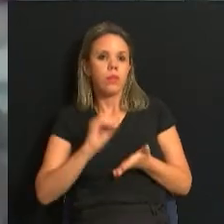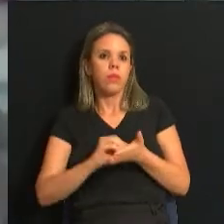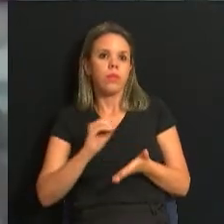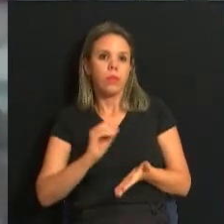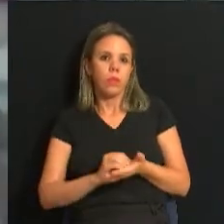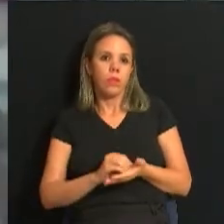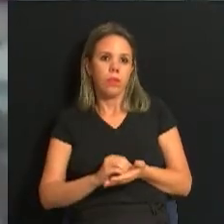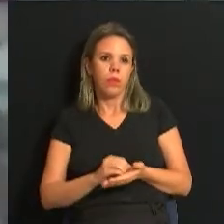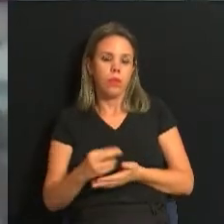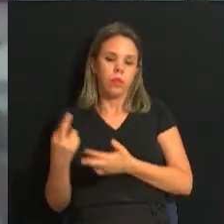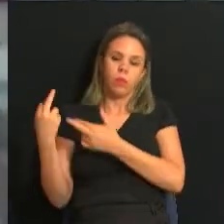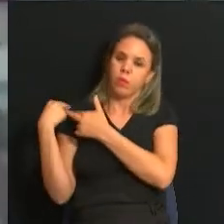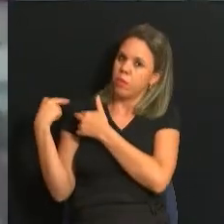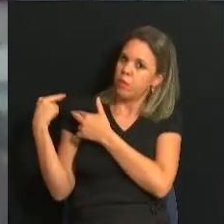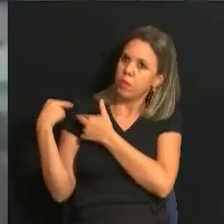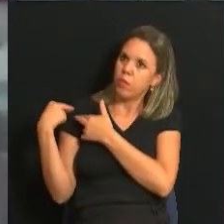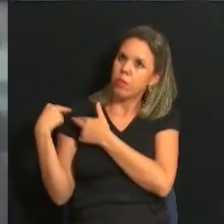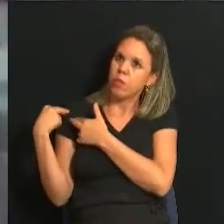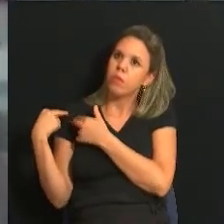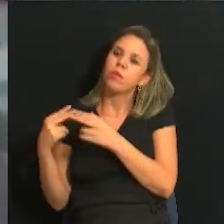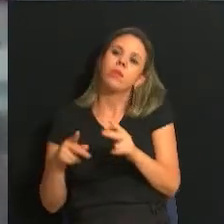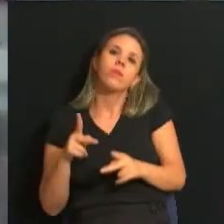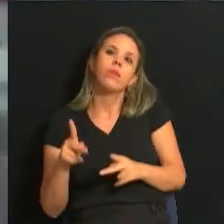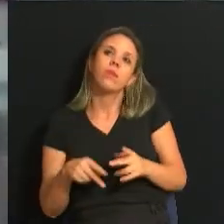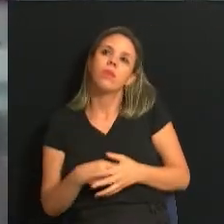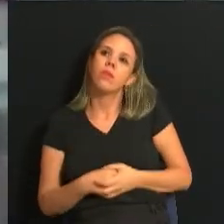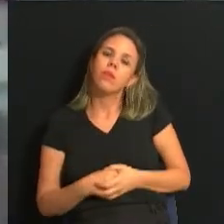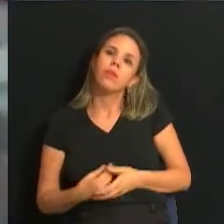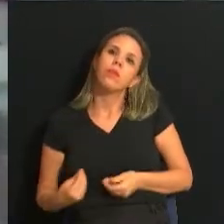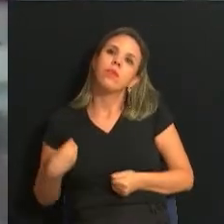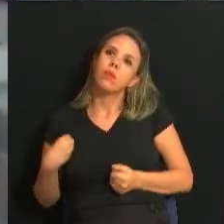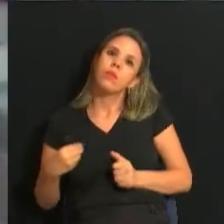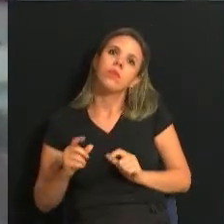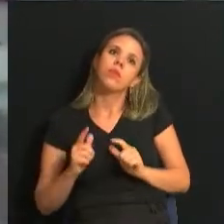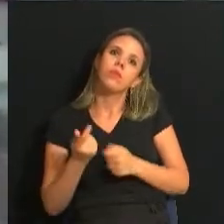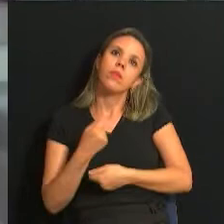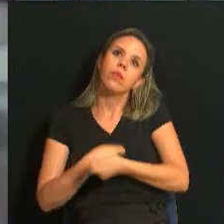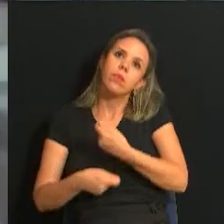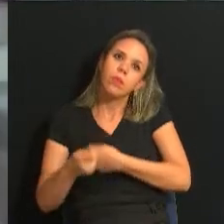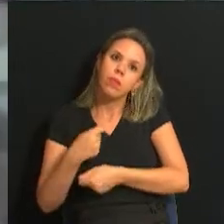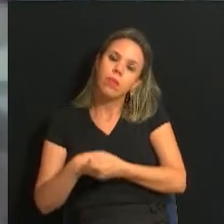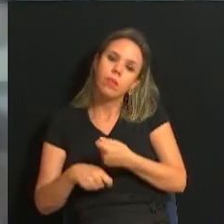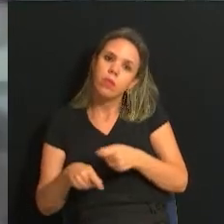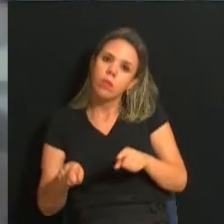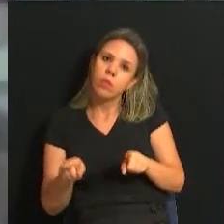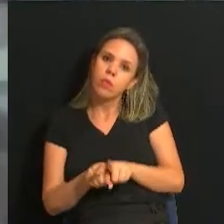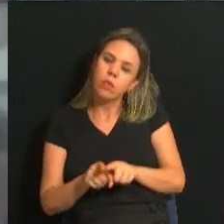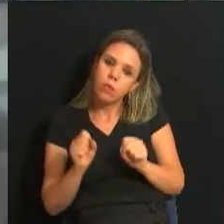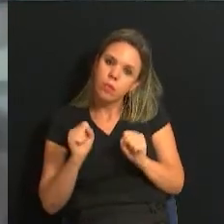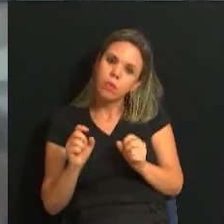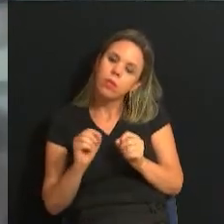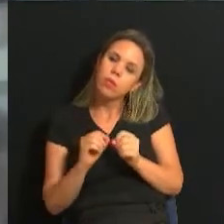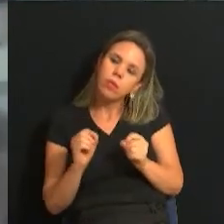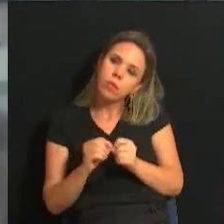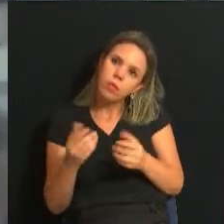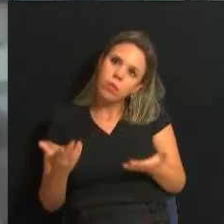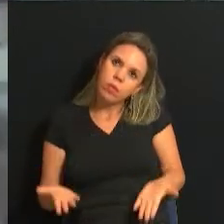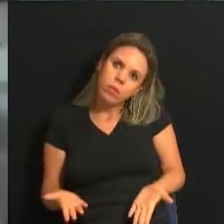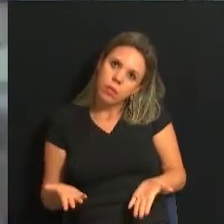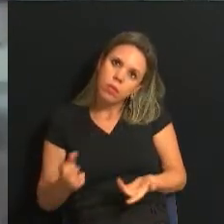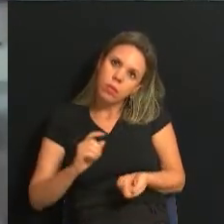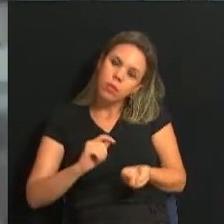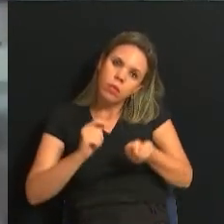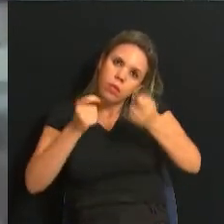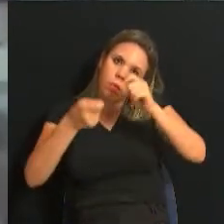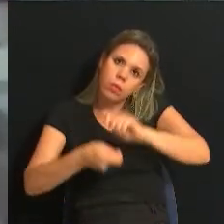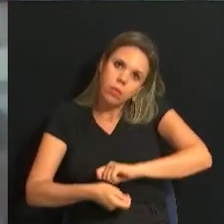de responsabilidade do lado de lá, das pessoas que estão gerenciando essas também, de poder fazer isso de maneira mais adequada, de